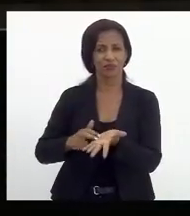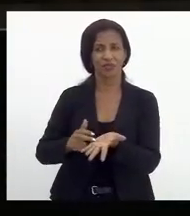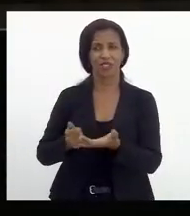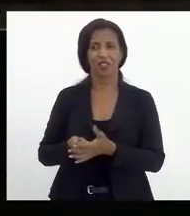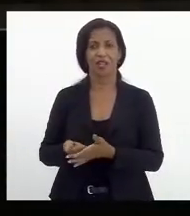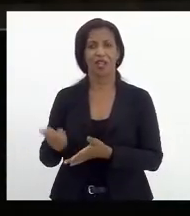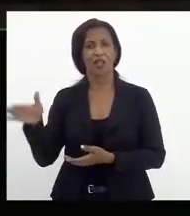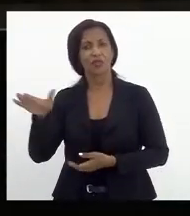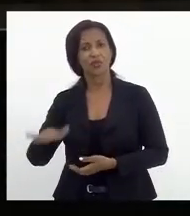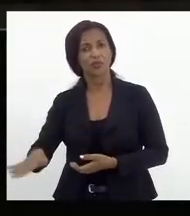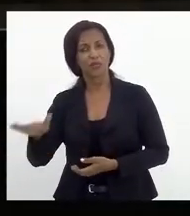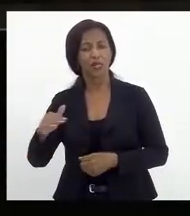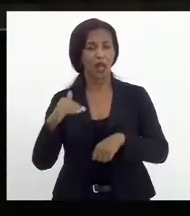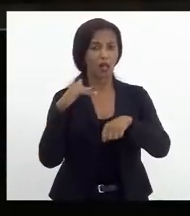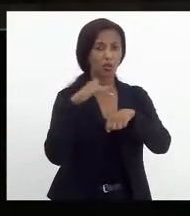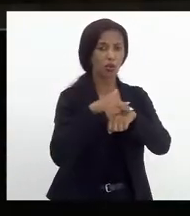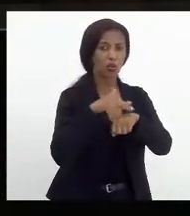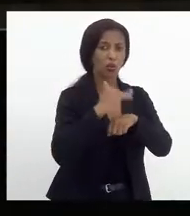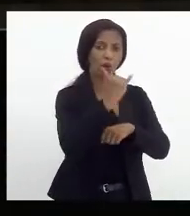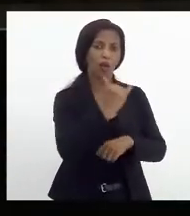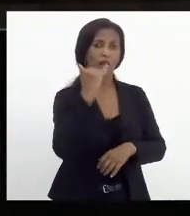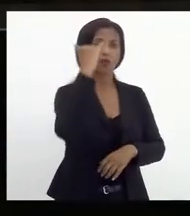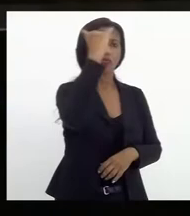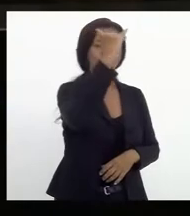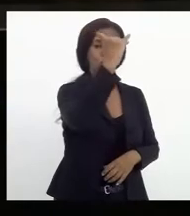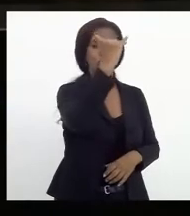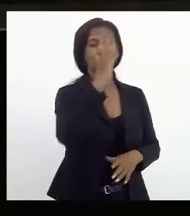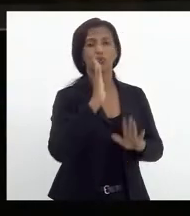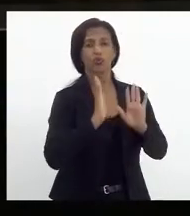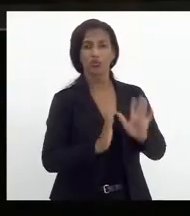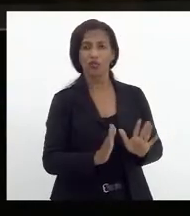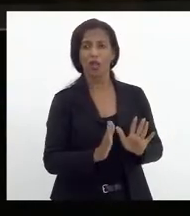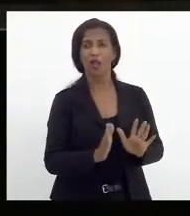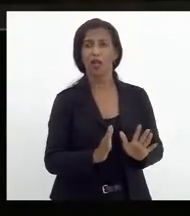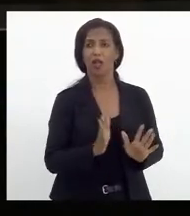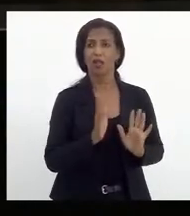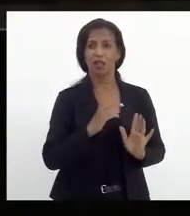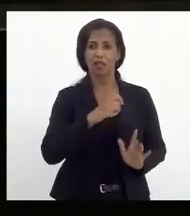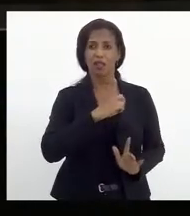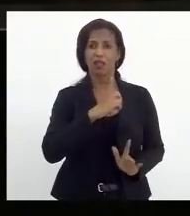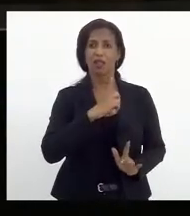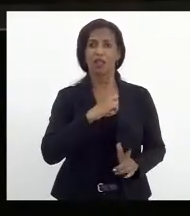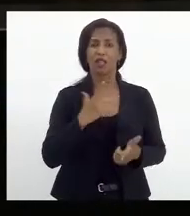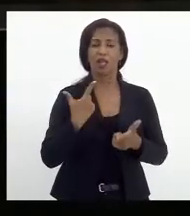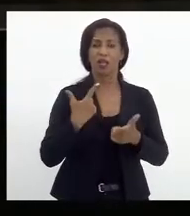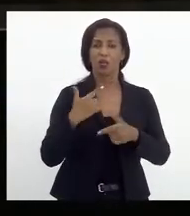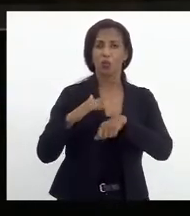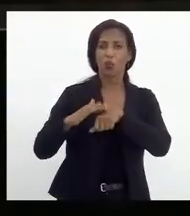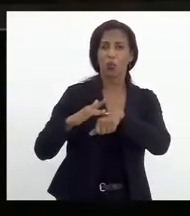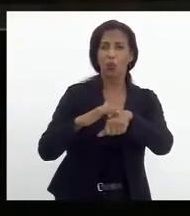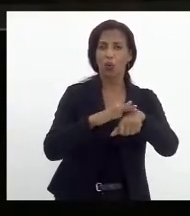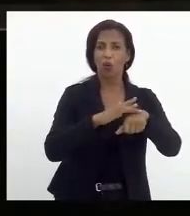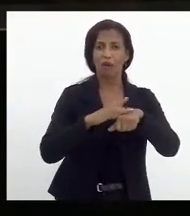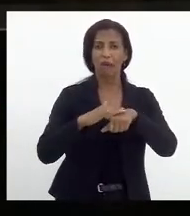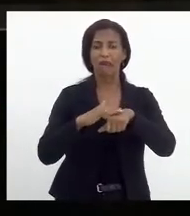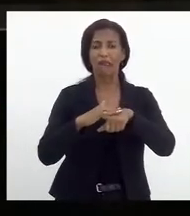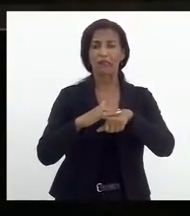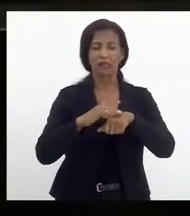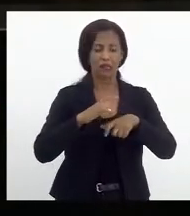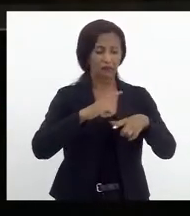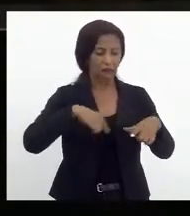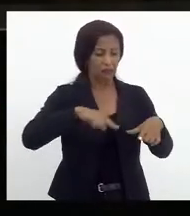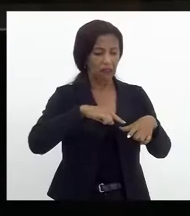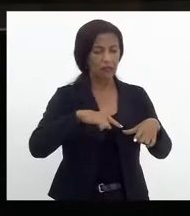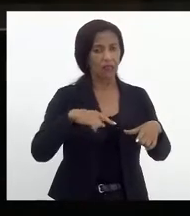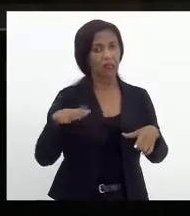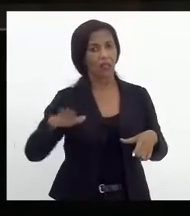são os baixinhos, e à noite são aqueles alunos que por muitas vezes têm determinado tipo de doença e que acabam contaminando as